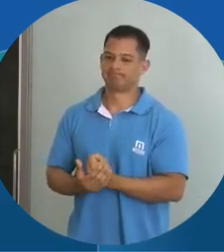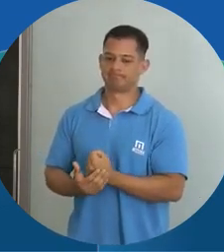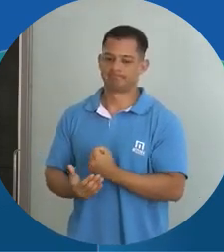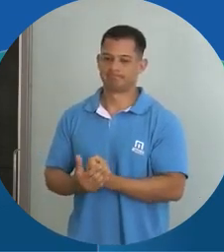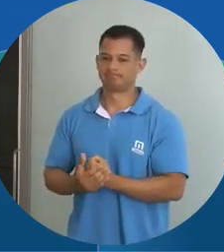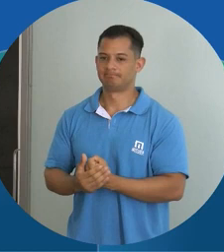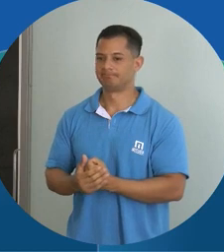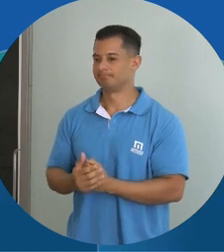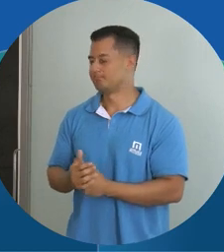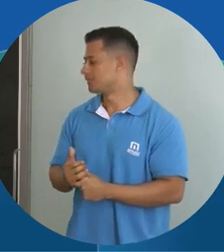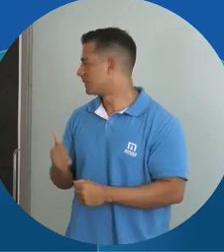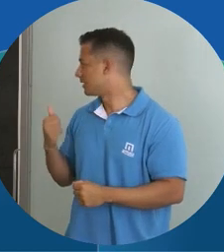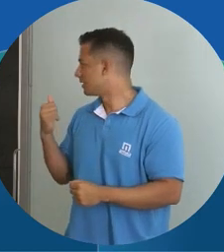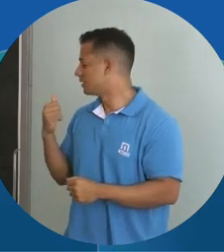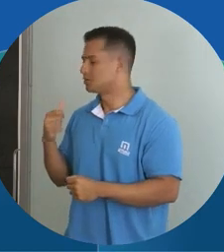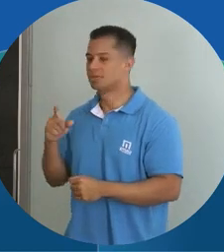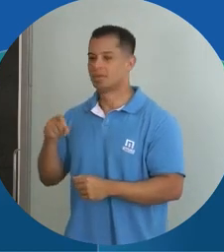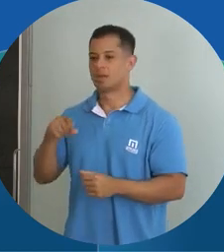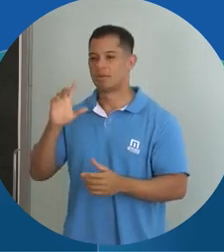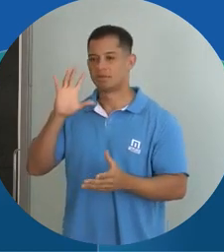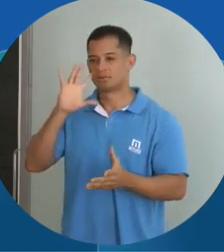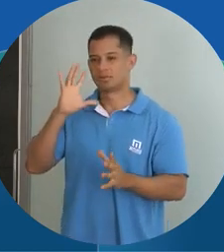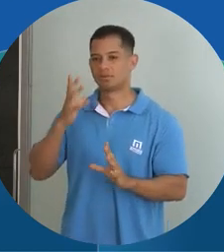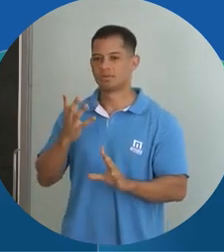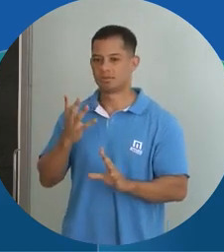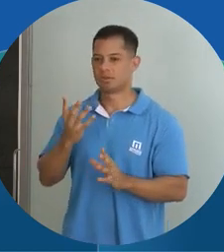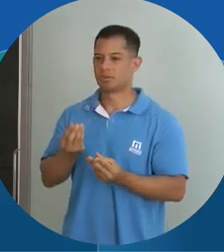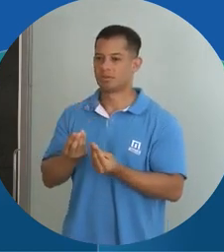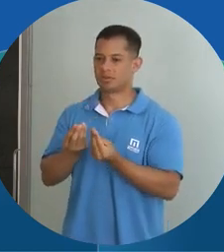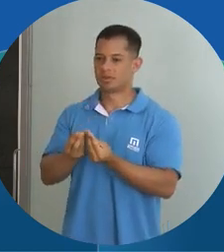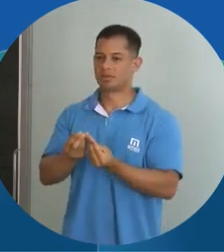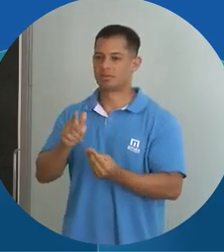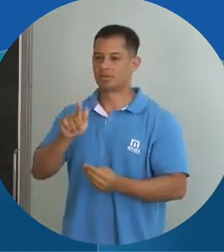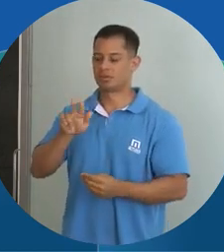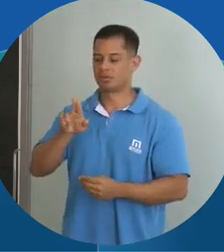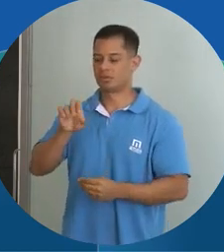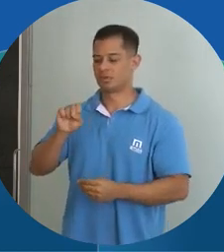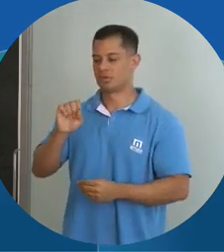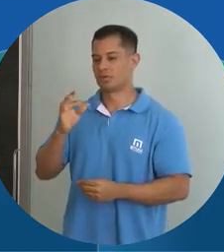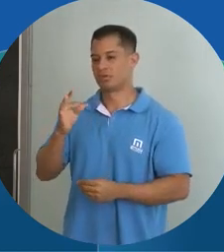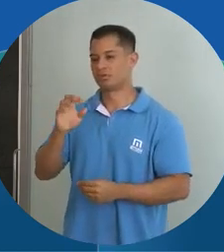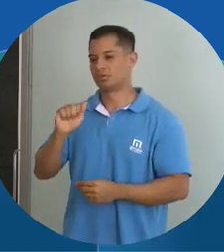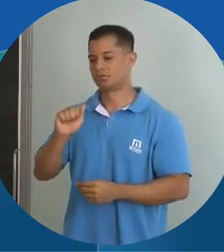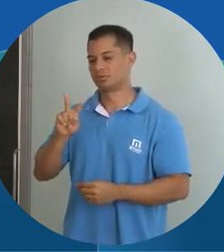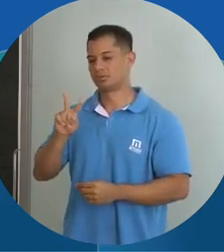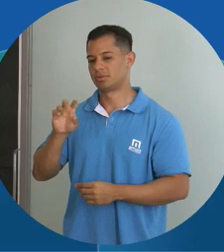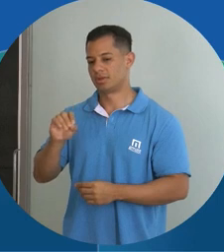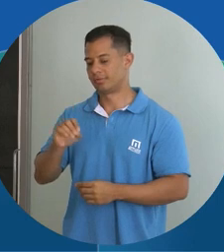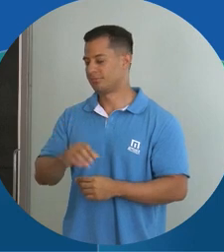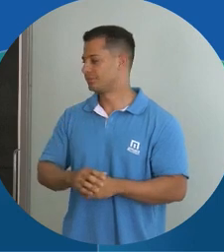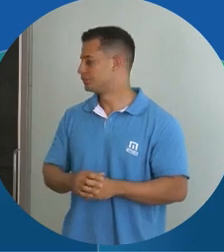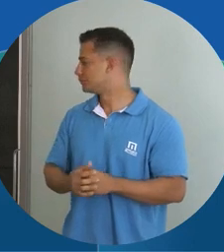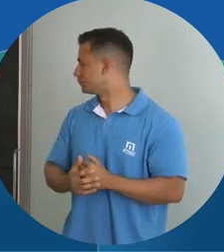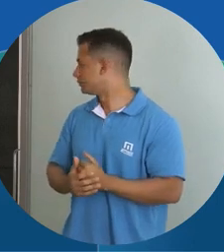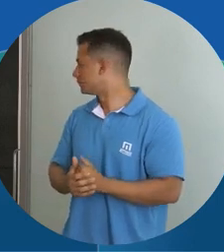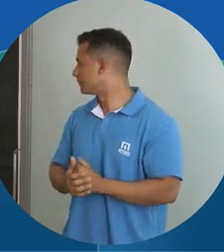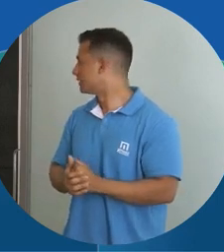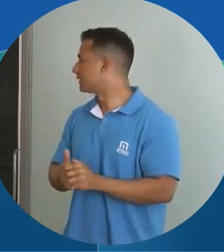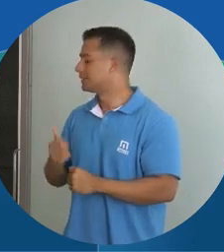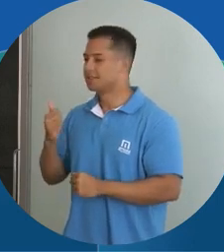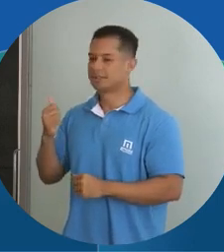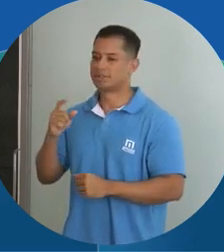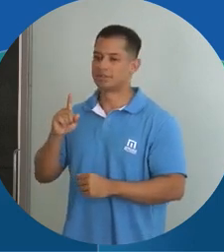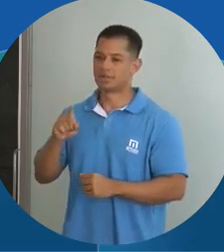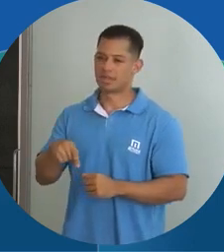Isso aqui é uma solução dada pelo Gustavo, né, uma situação em